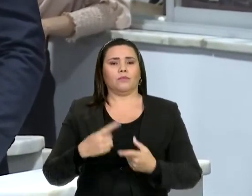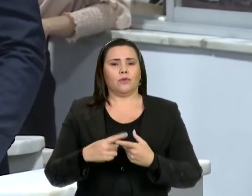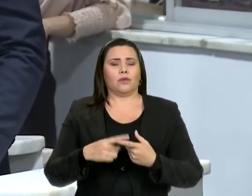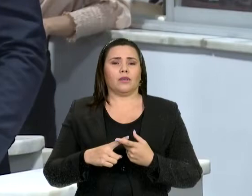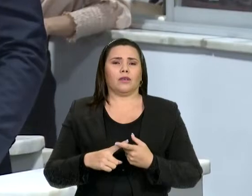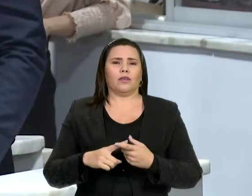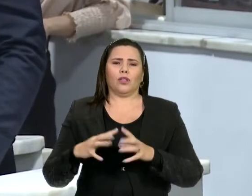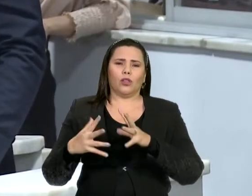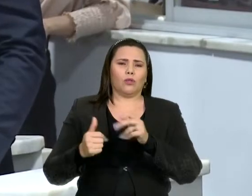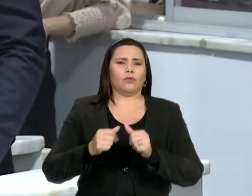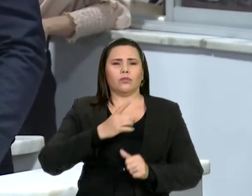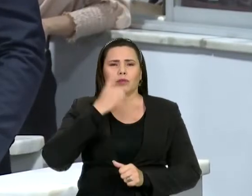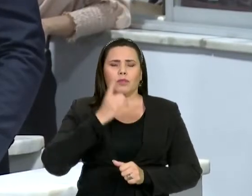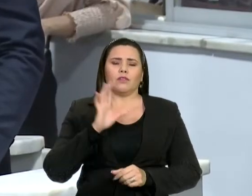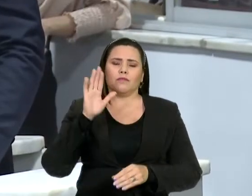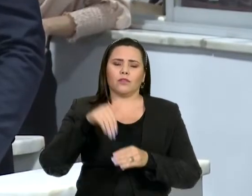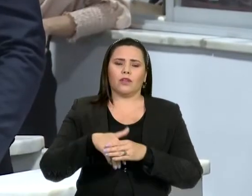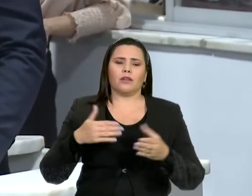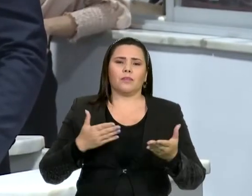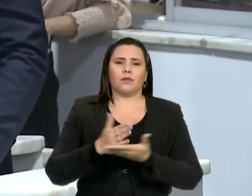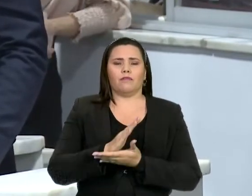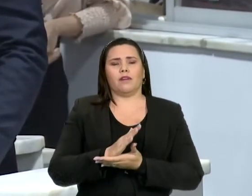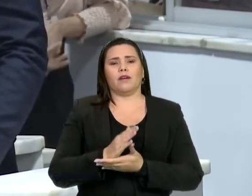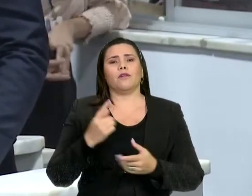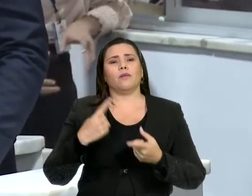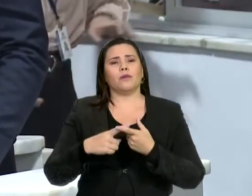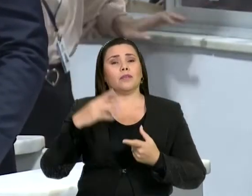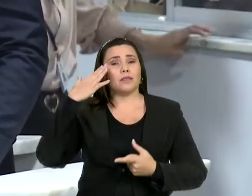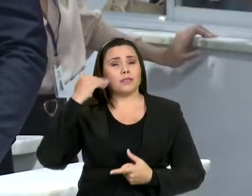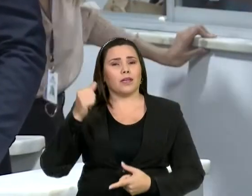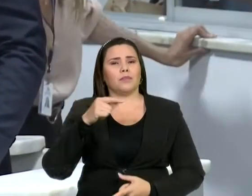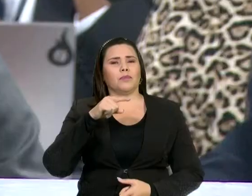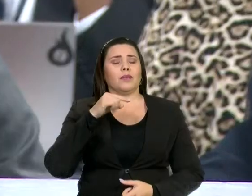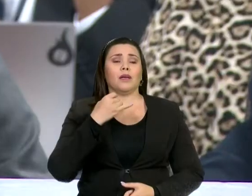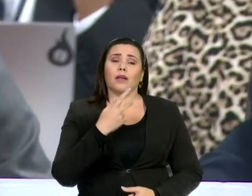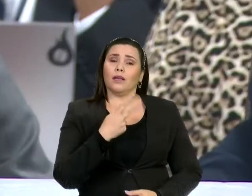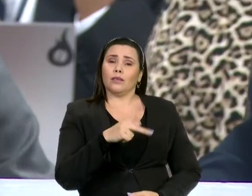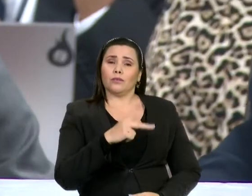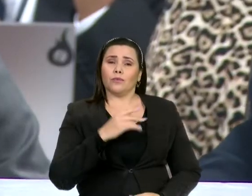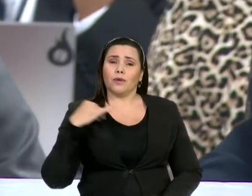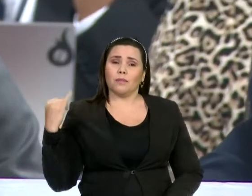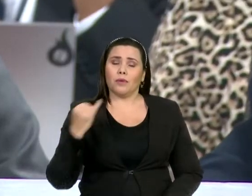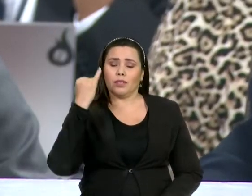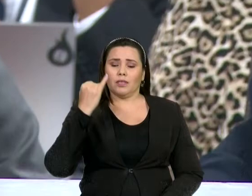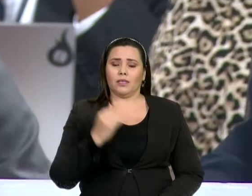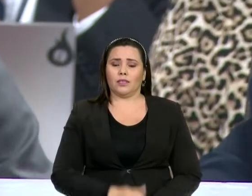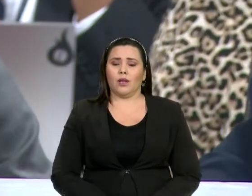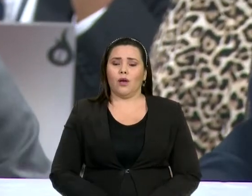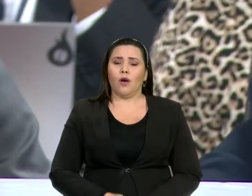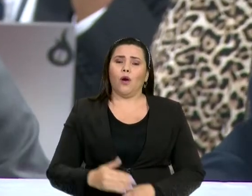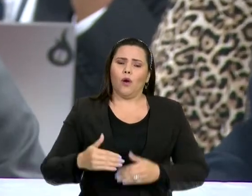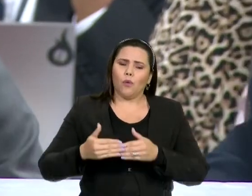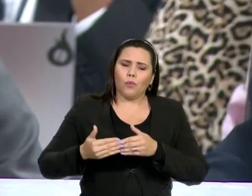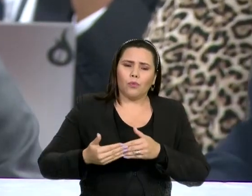nesse parlamento pela sua maneira cativante. Obrigado pela sua amizade, siga de cabeça erguida,